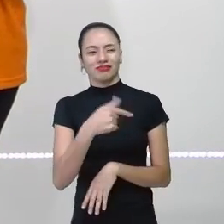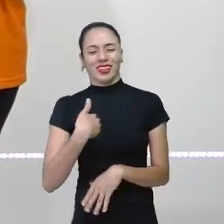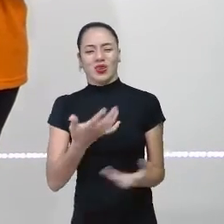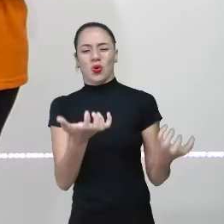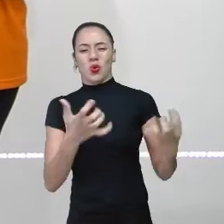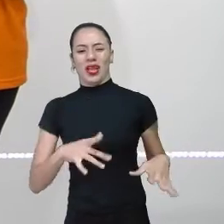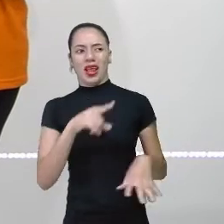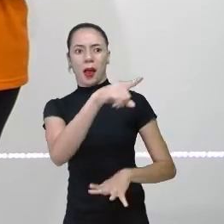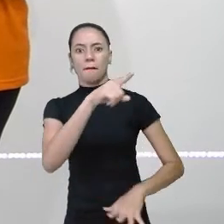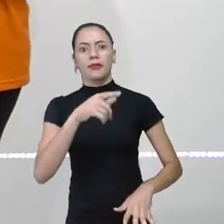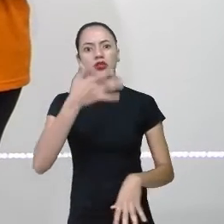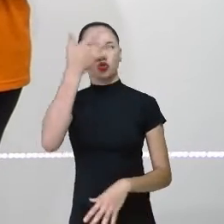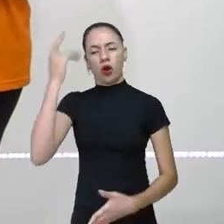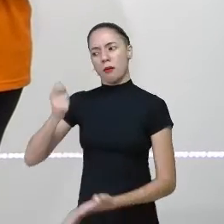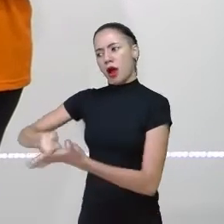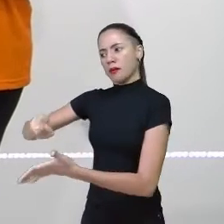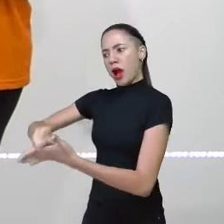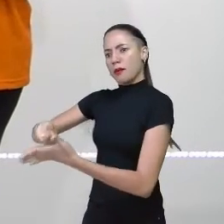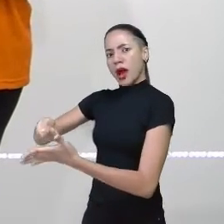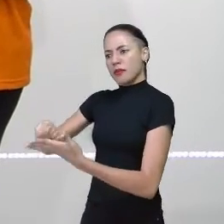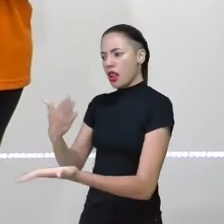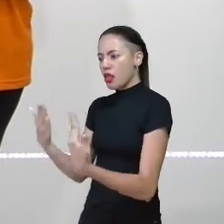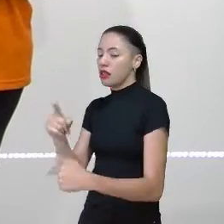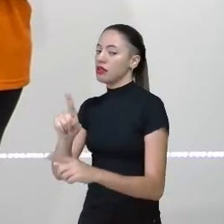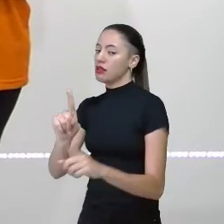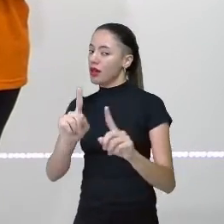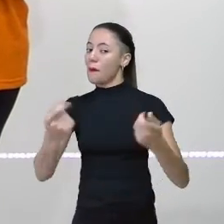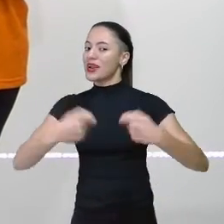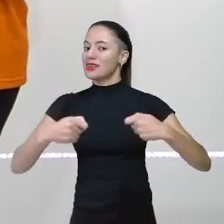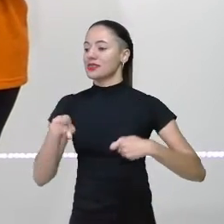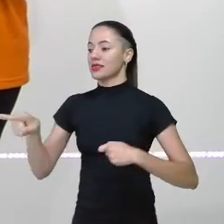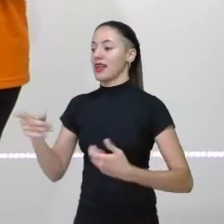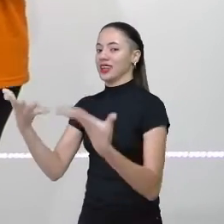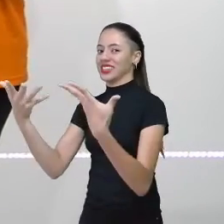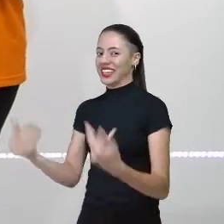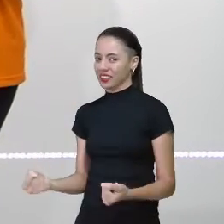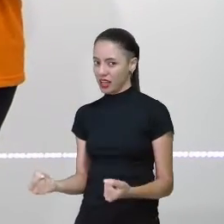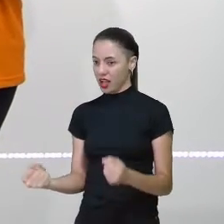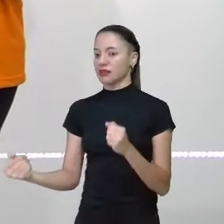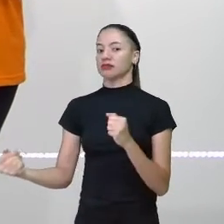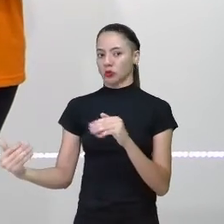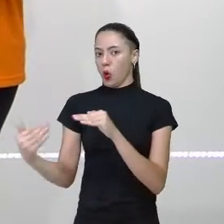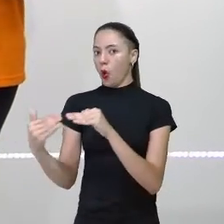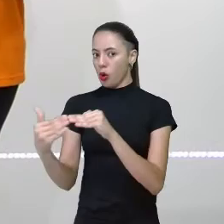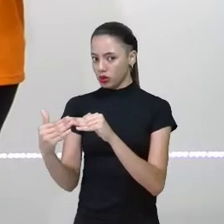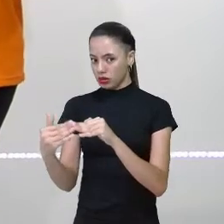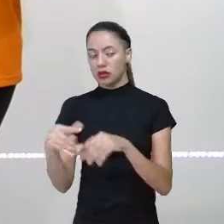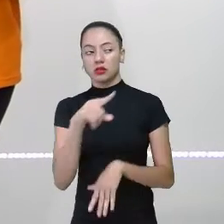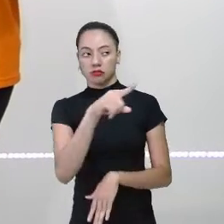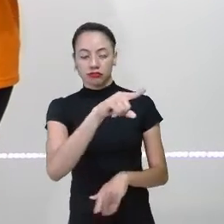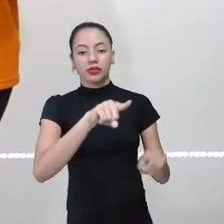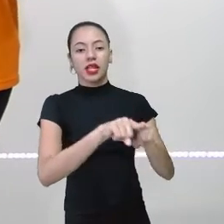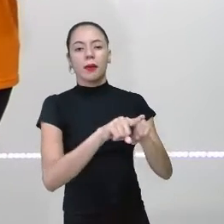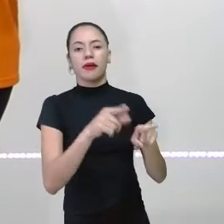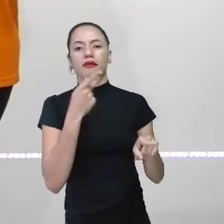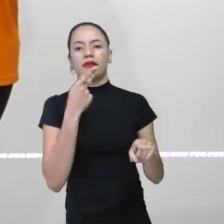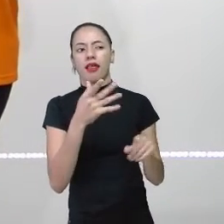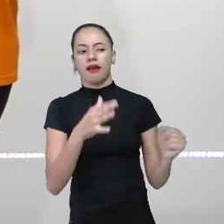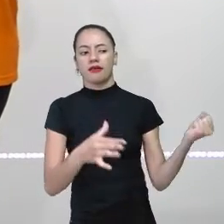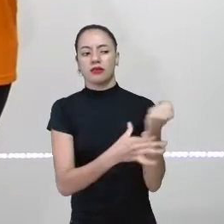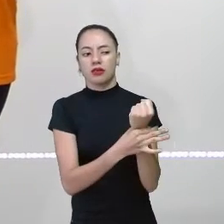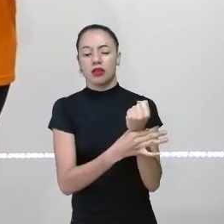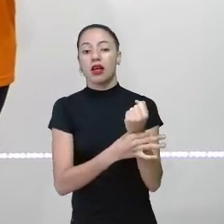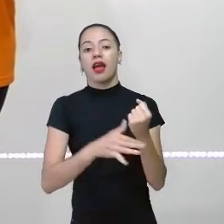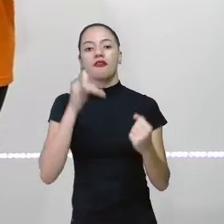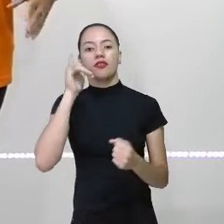ficar insistindo isso, Sim. né? Tem que ter consentimento para isso também. É daí que se fala, a gente falando da insegurança para se evitar algo